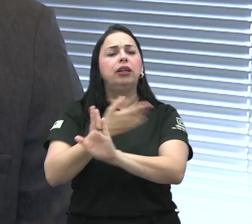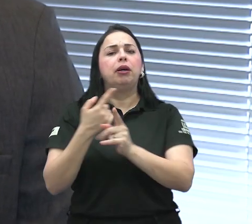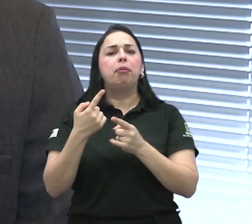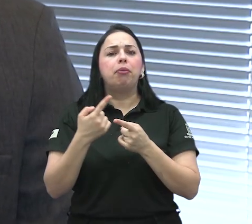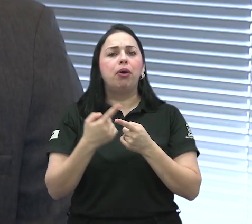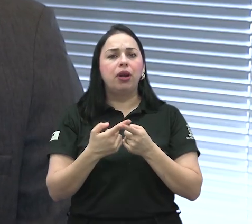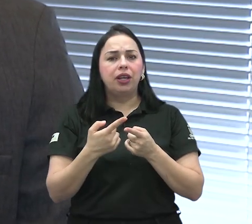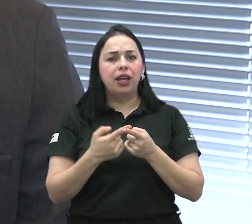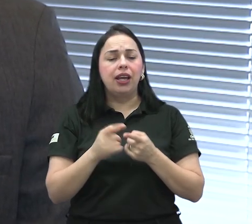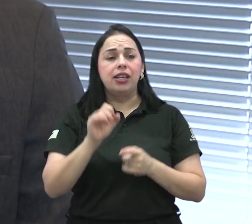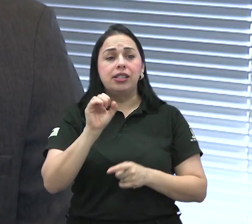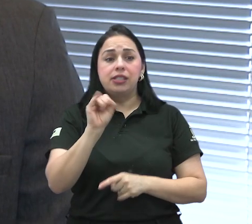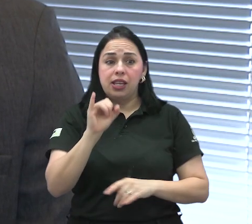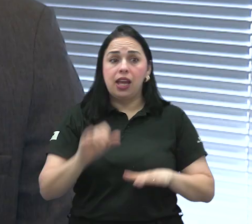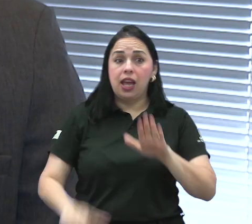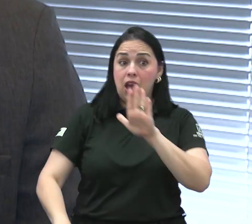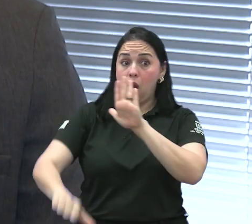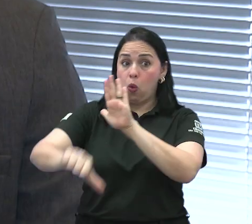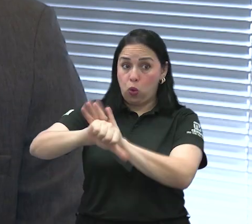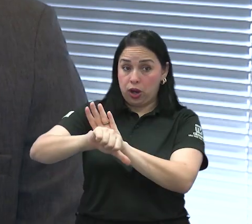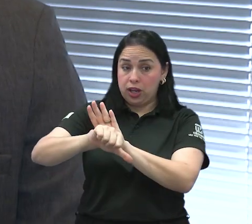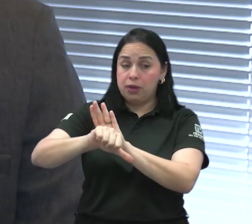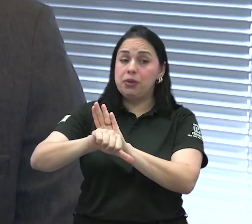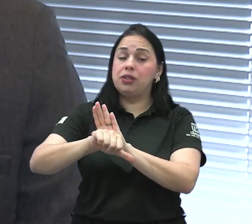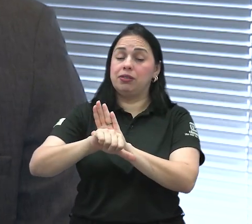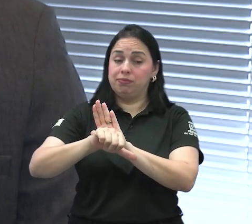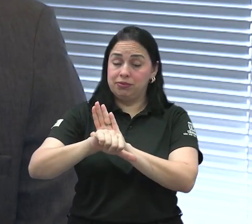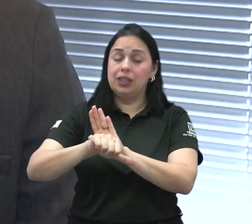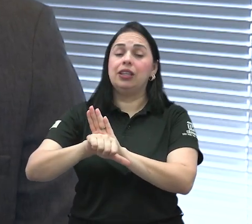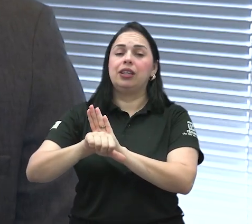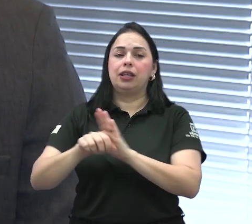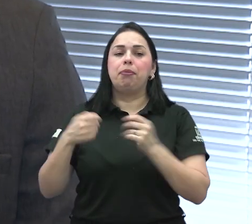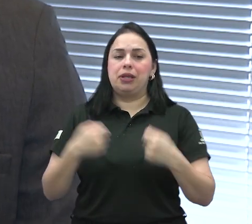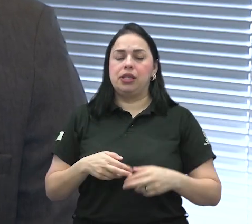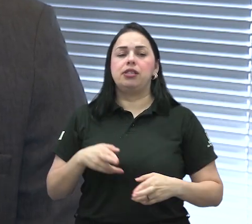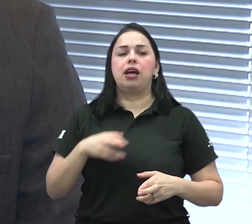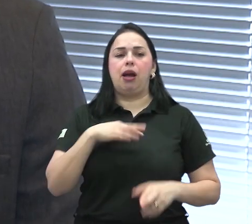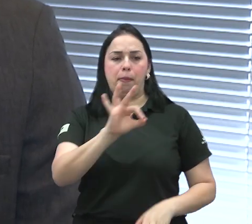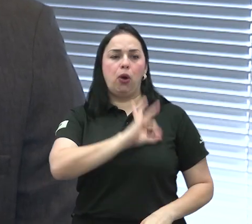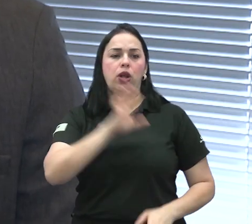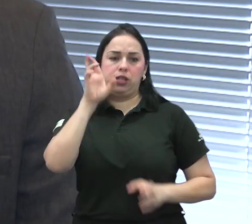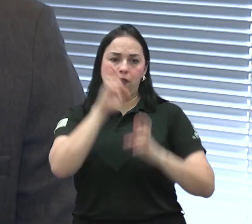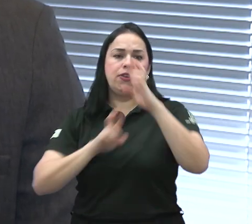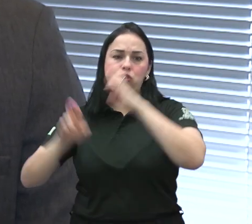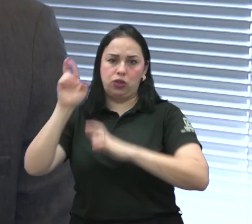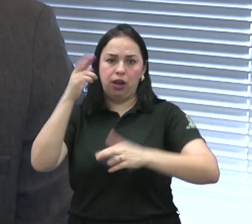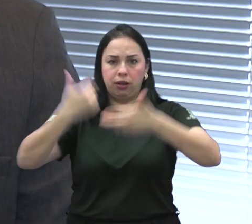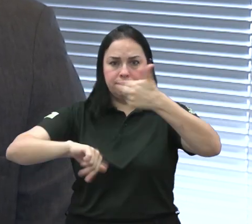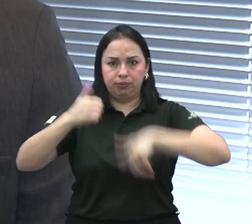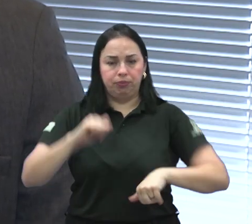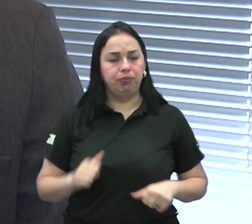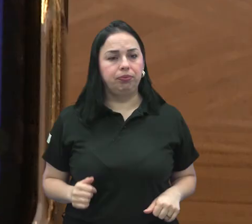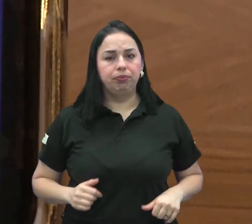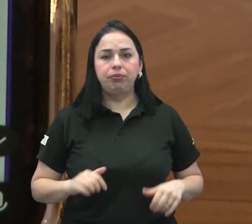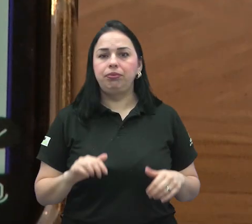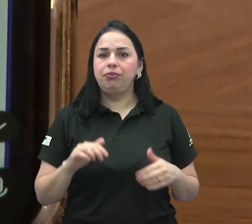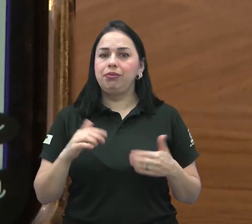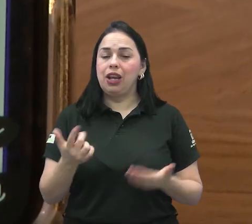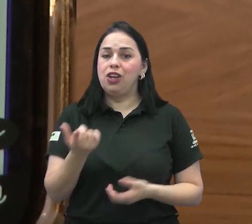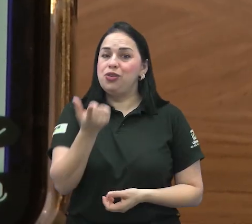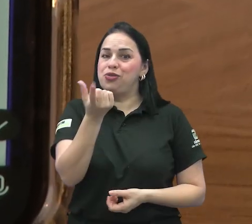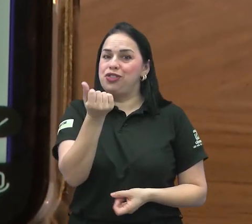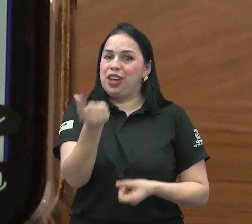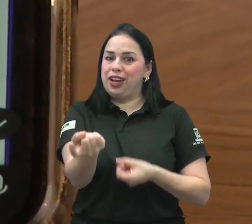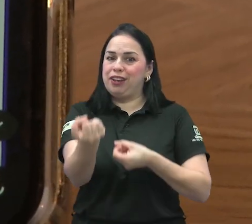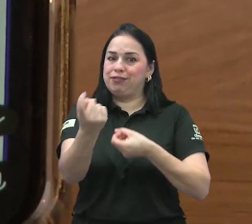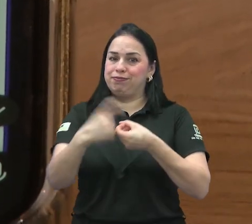documentado, porque aí já parte da questão de possível crime de estelionato, que deve ser investigado pelas autoridades competentes. A chance